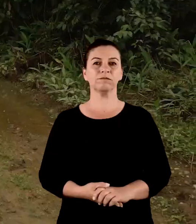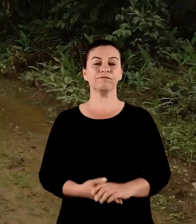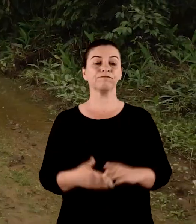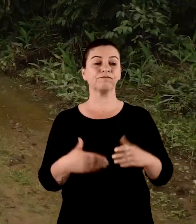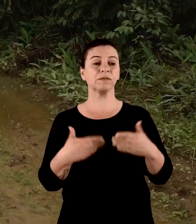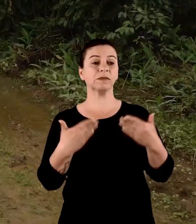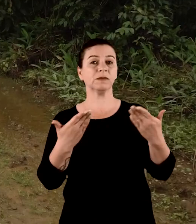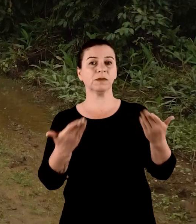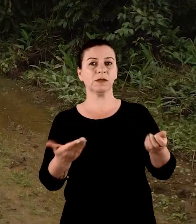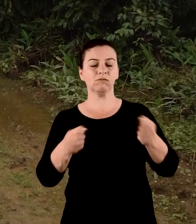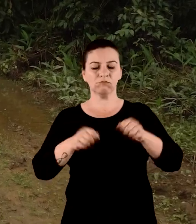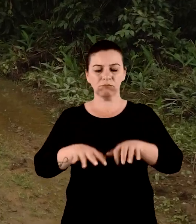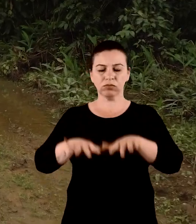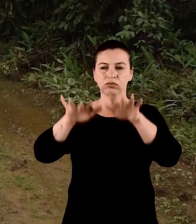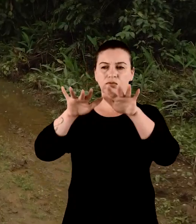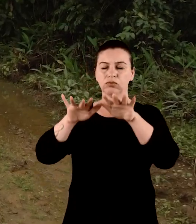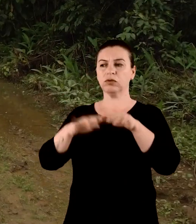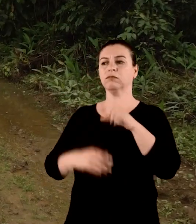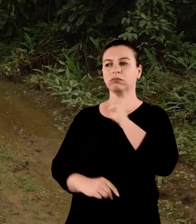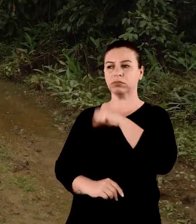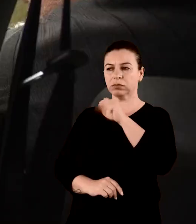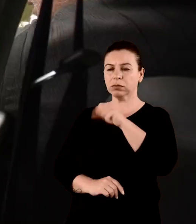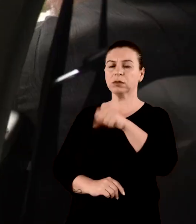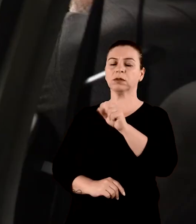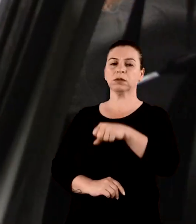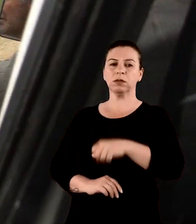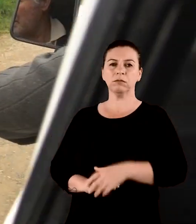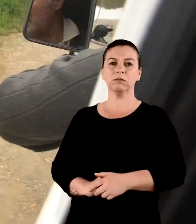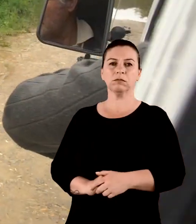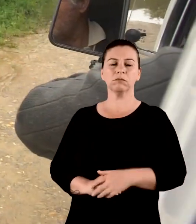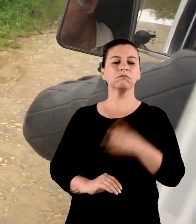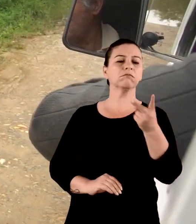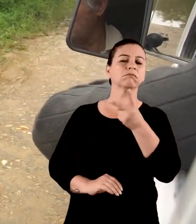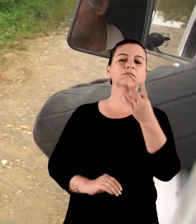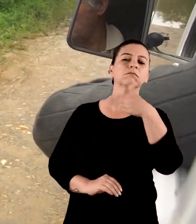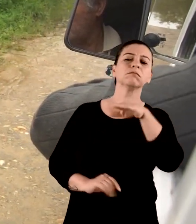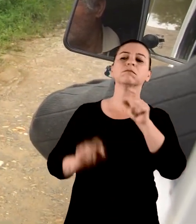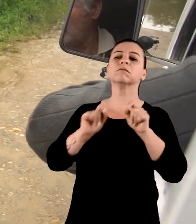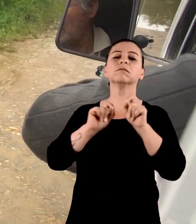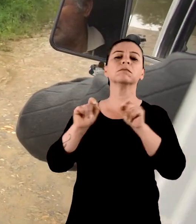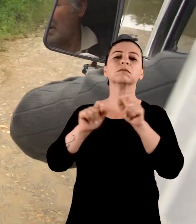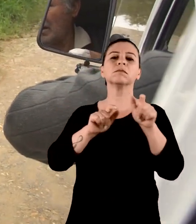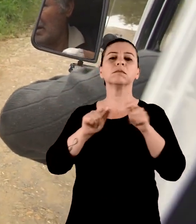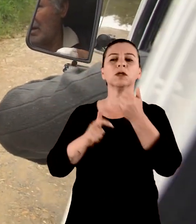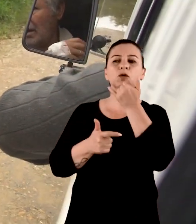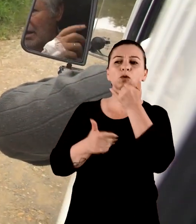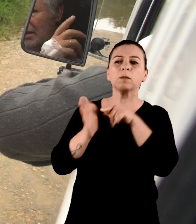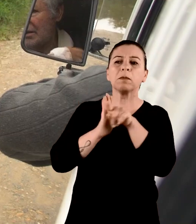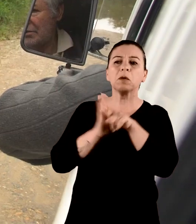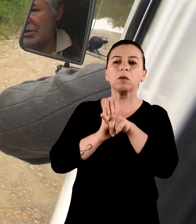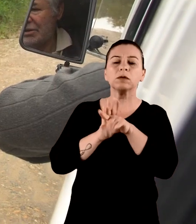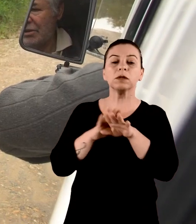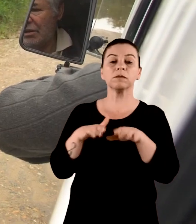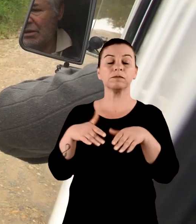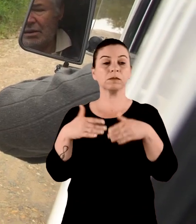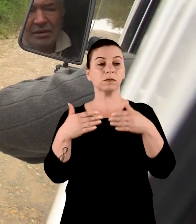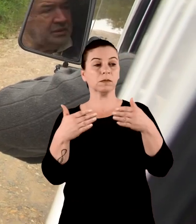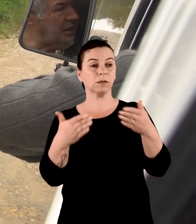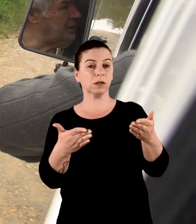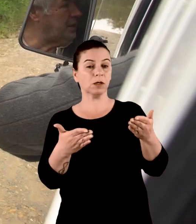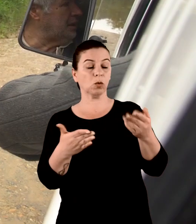É, então enche bem aí, né? Daí, Enche. É. Vocês estão indo fazer o que para lá? Desculpa a pergunta. Estamos indo